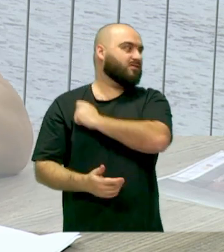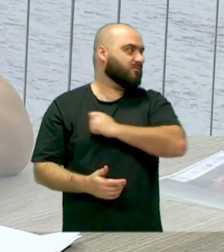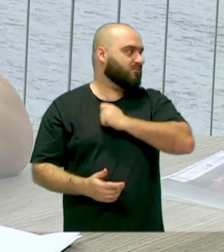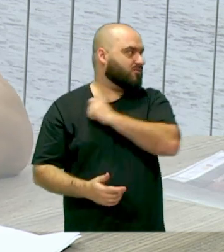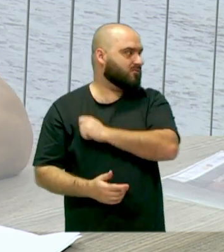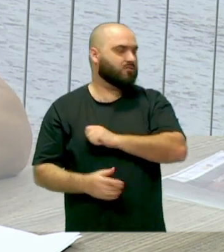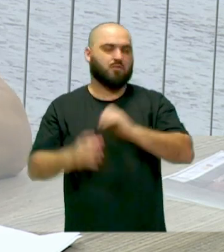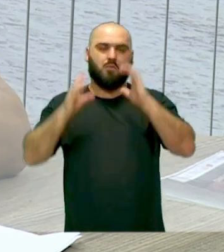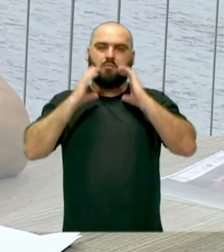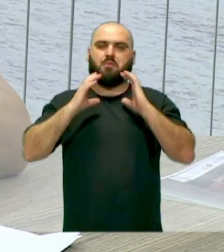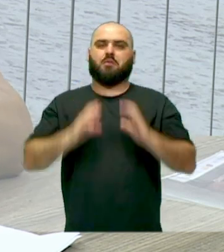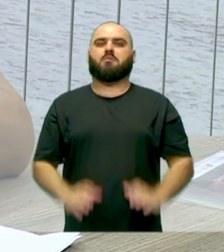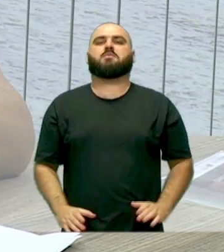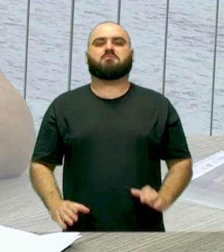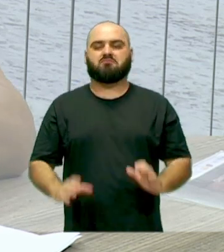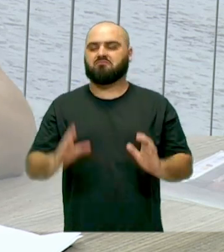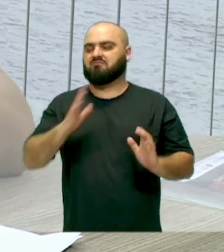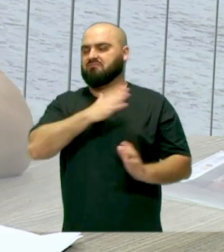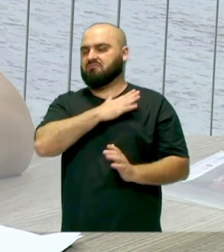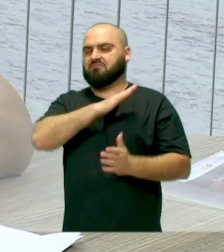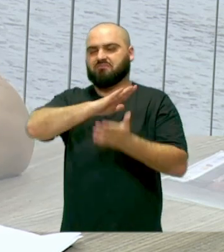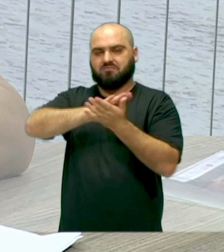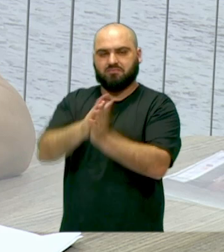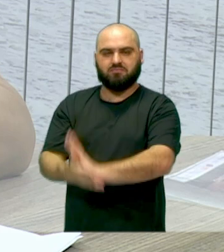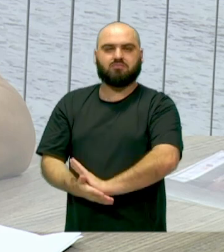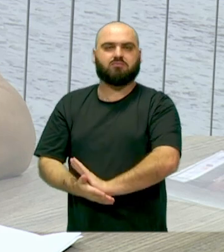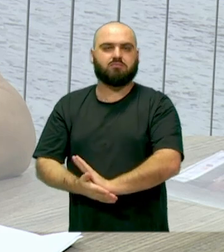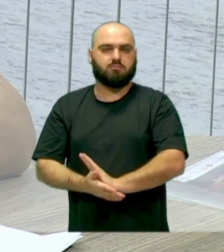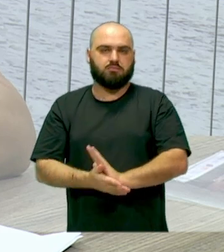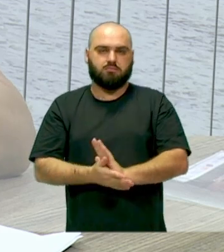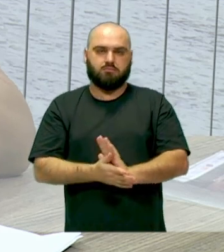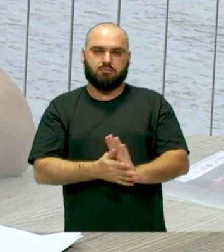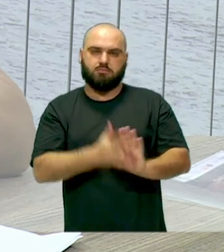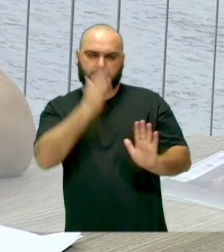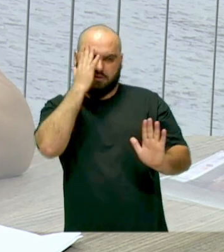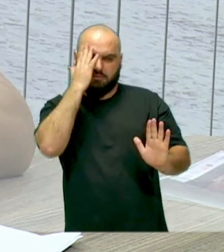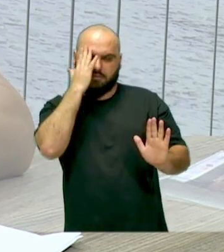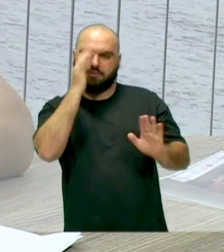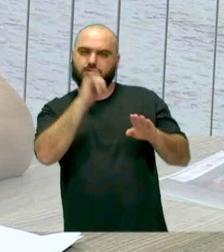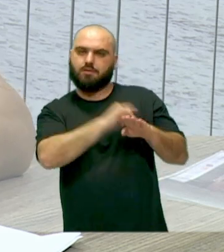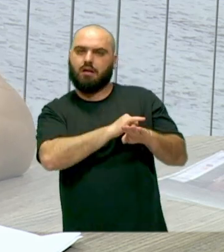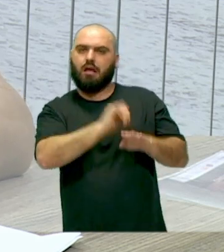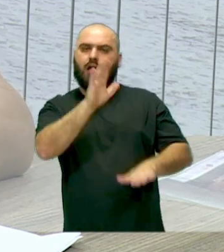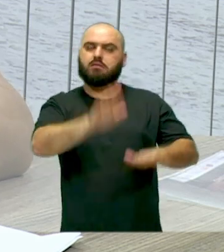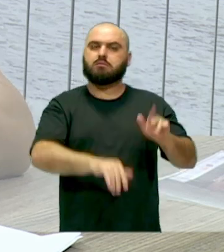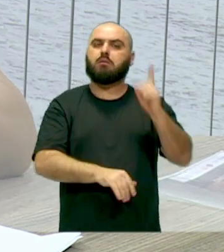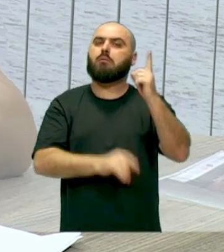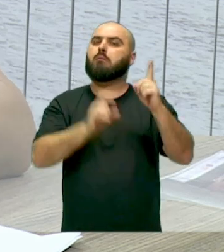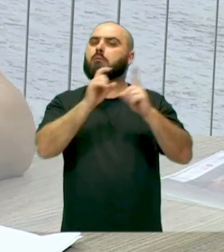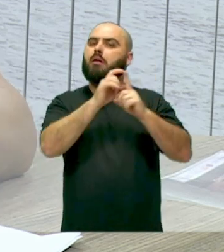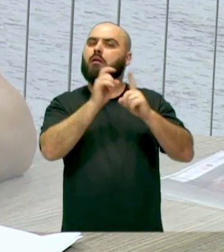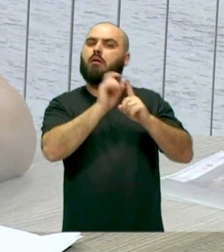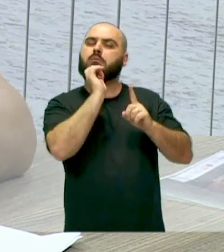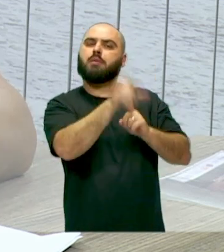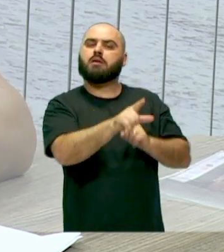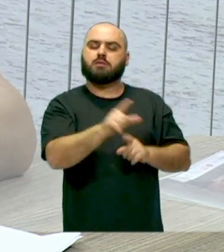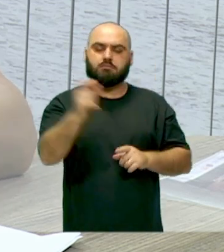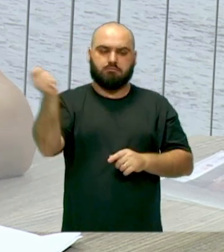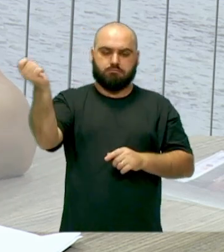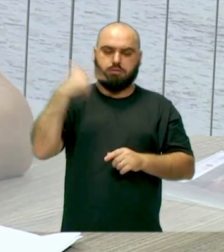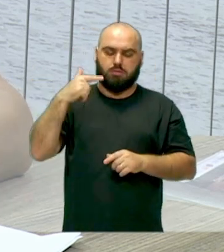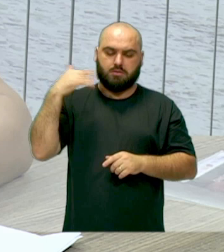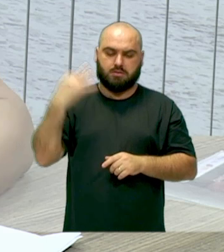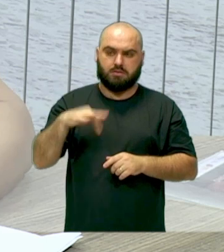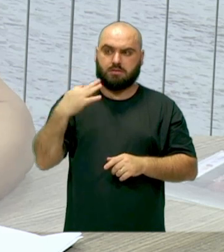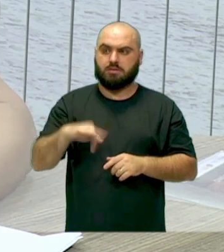os comportamentos, né? São os gestos. Às vezes uma palavra, aquilo dói